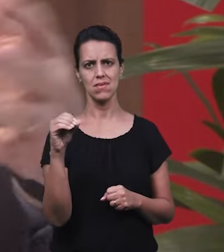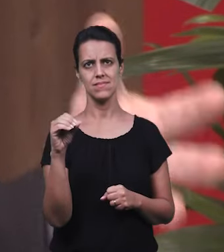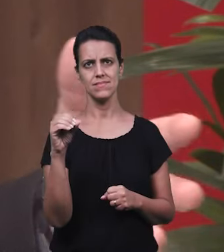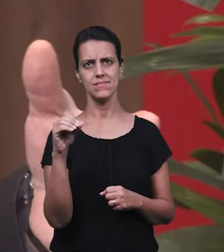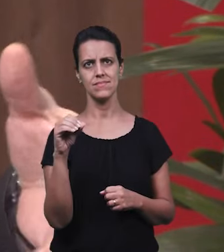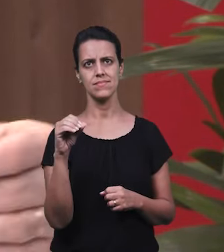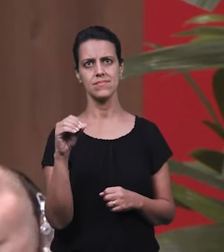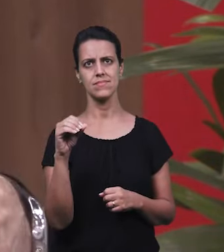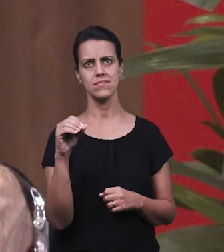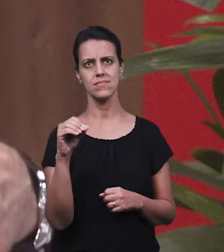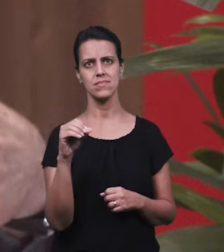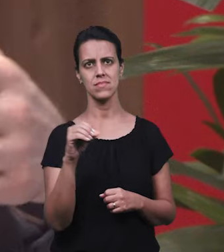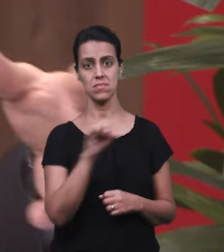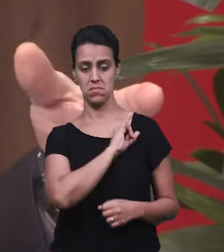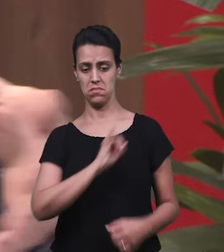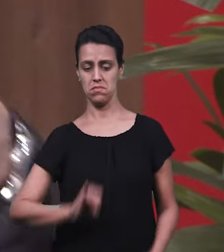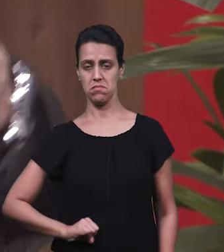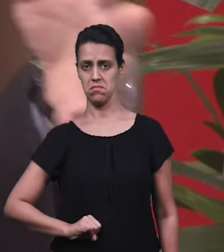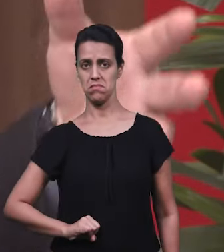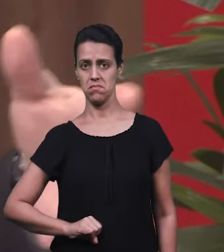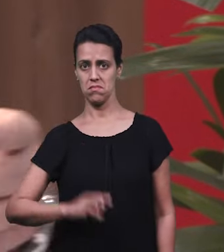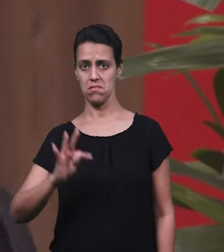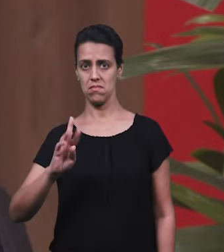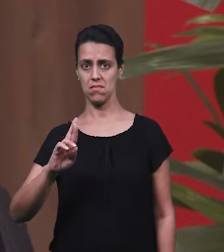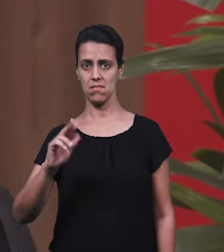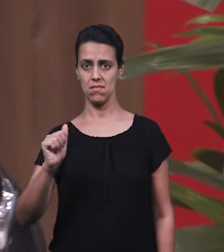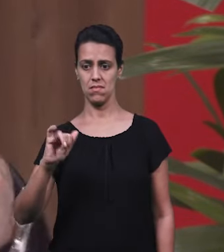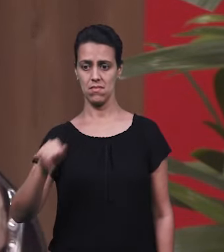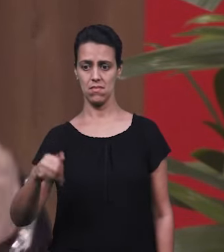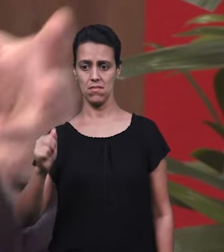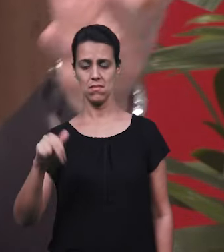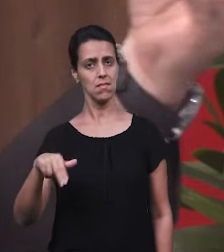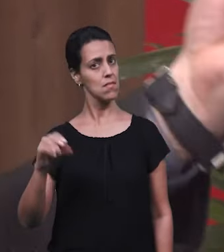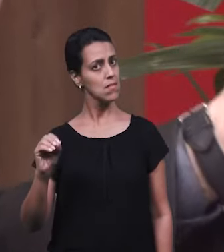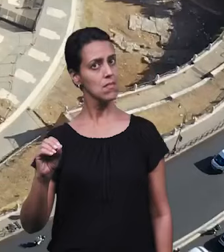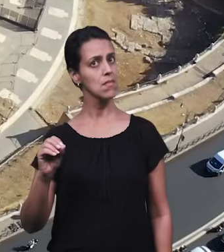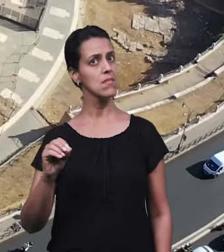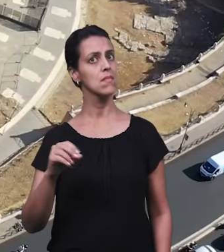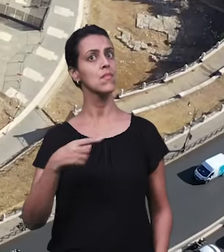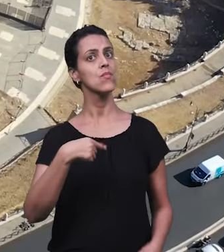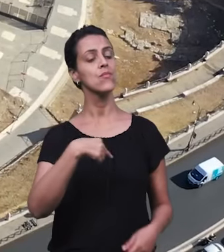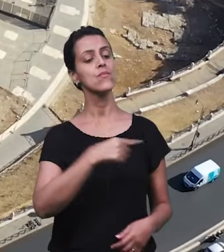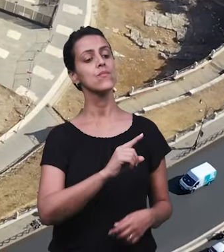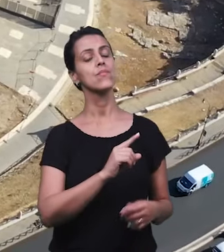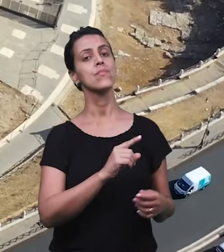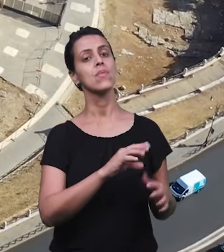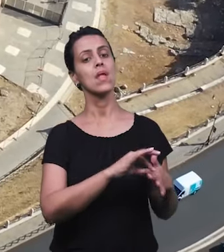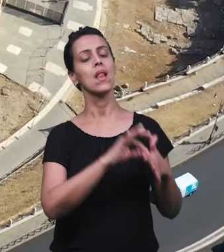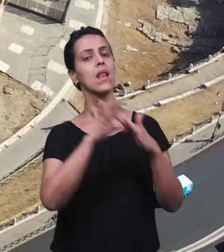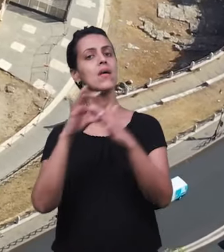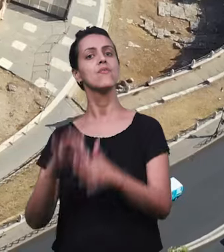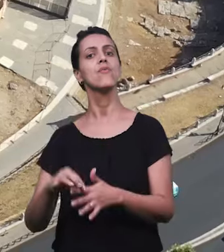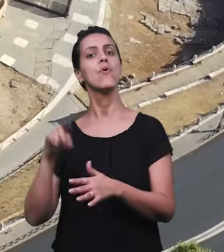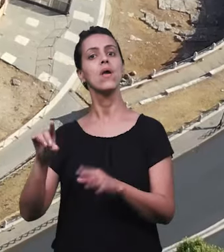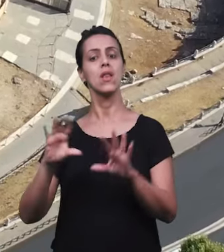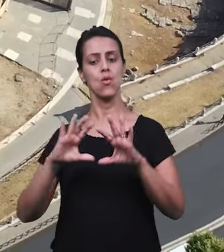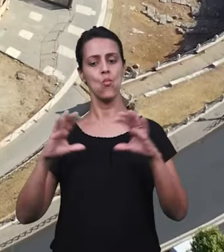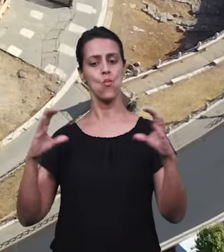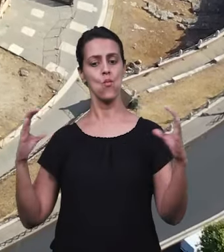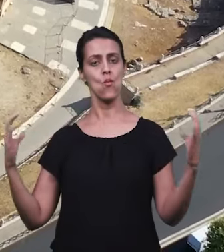pelo Trajano, né? Trajano permitiu a perseguição, ele foi levado a Roma e ele morreu no